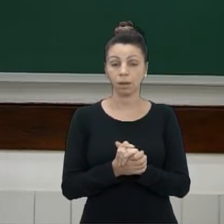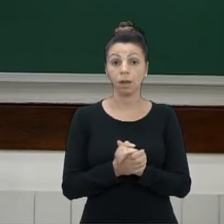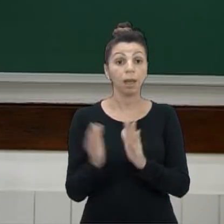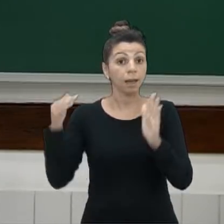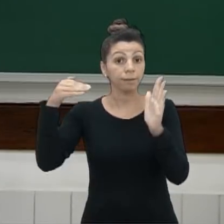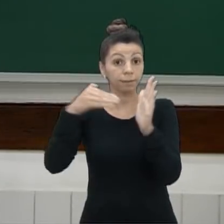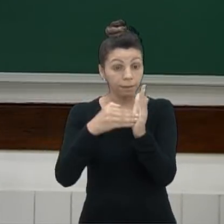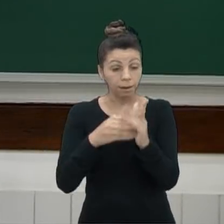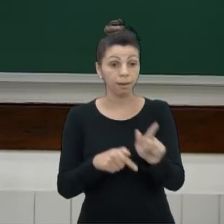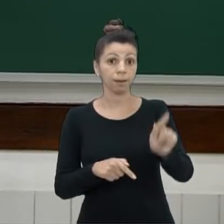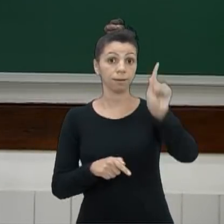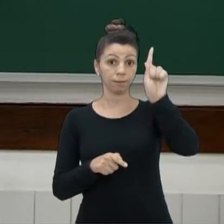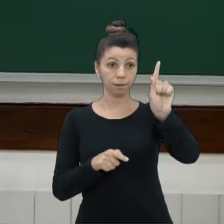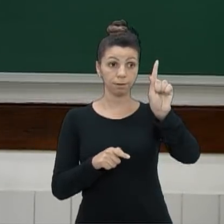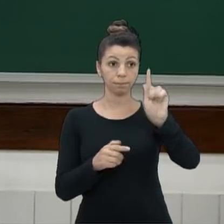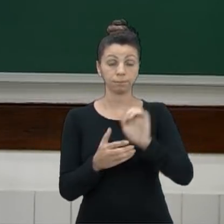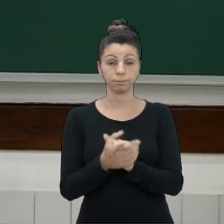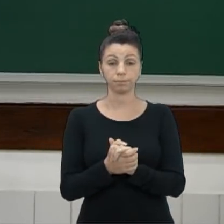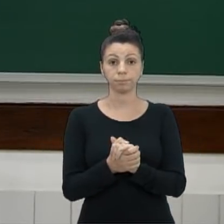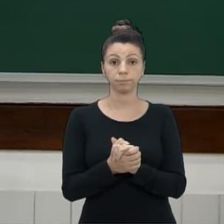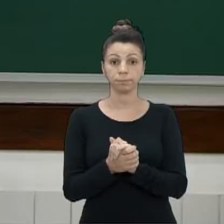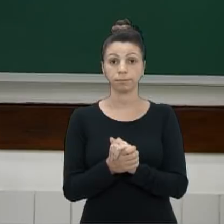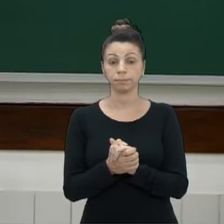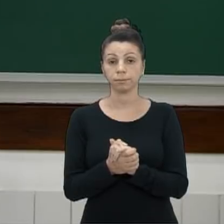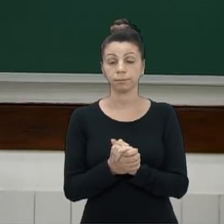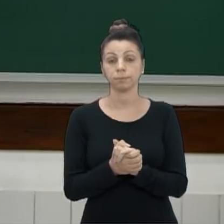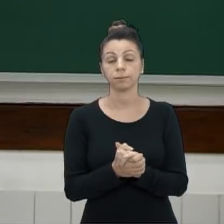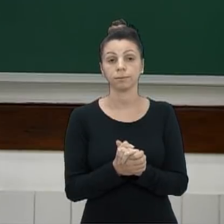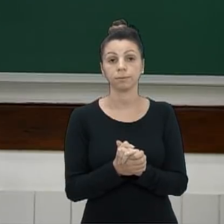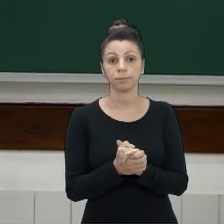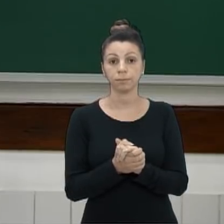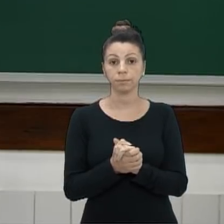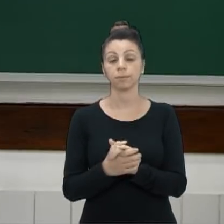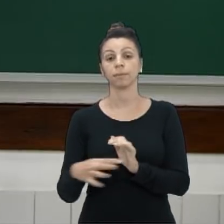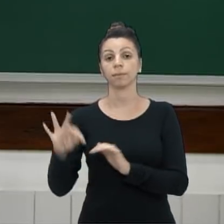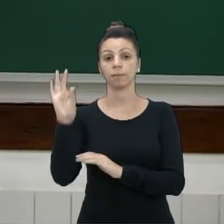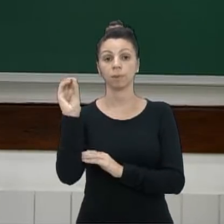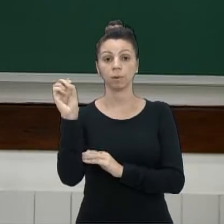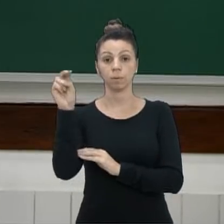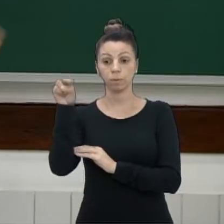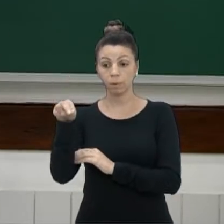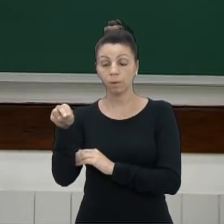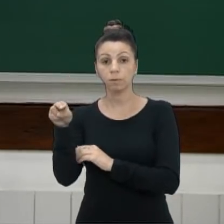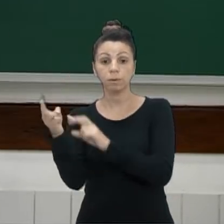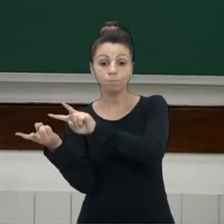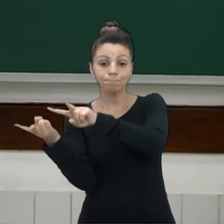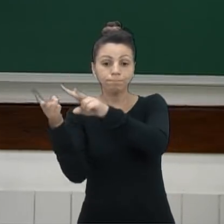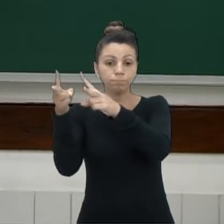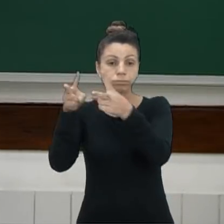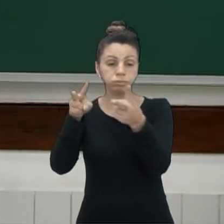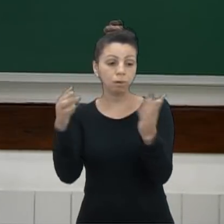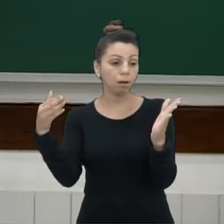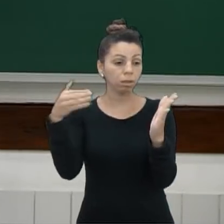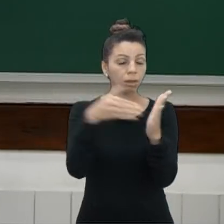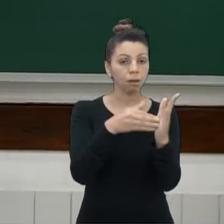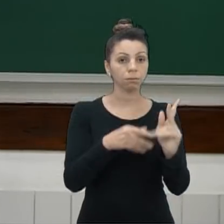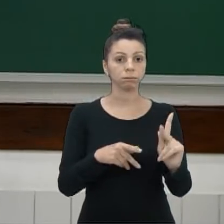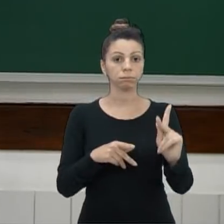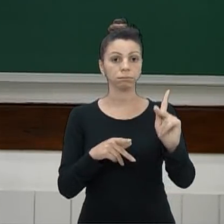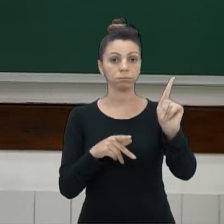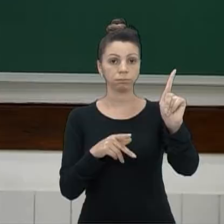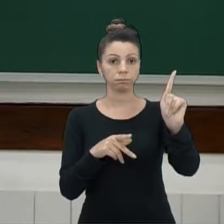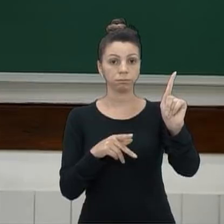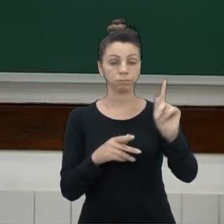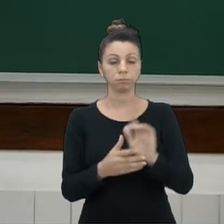grama. Na última aula eu ensinei a transformar de quilo para grama, agora eu quero de tonelada até grama. Usem aquela tabela